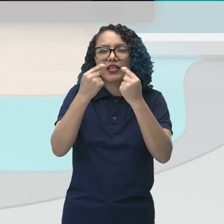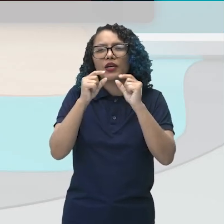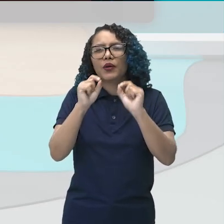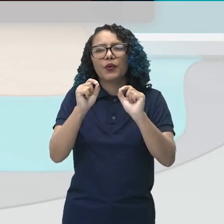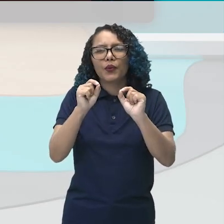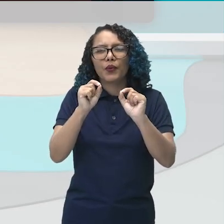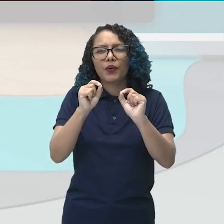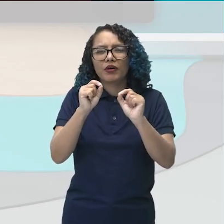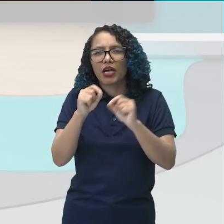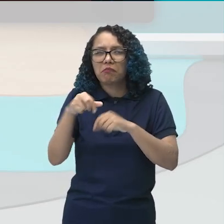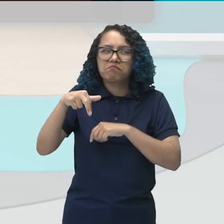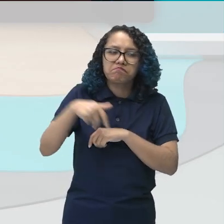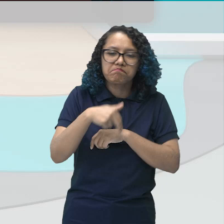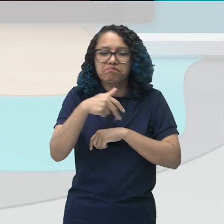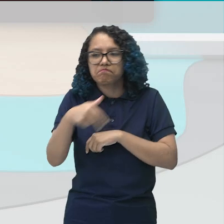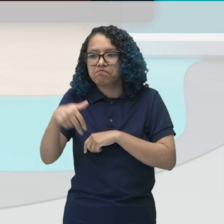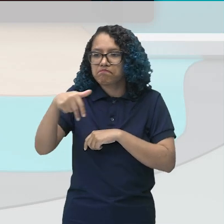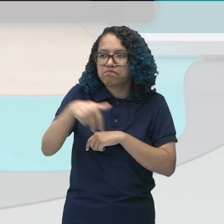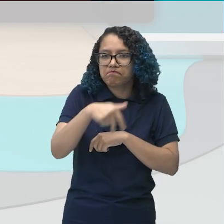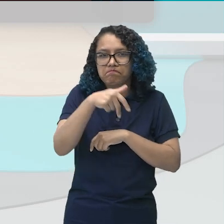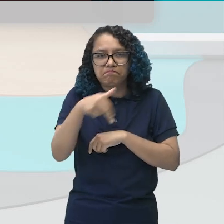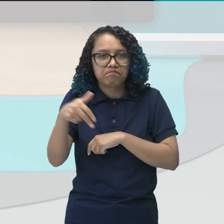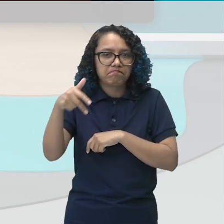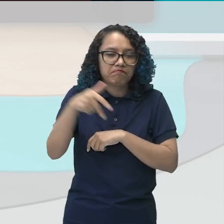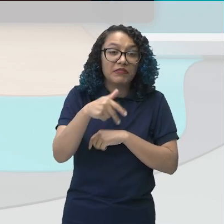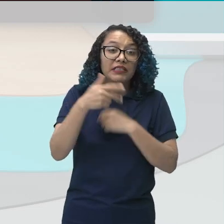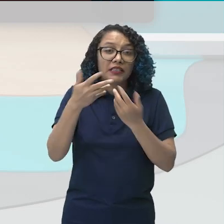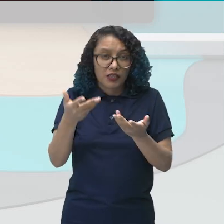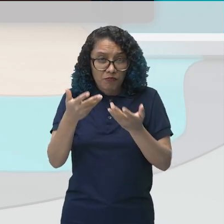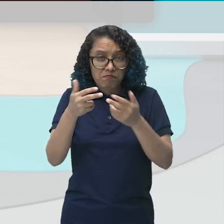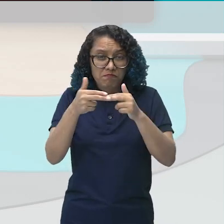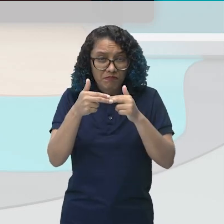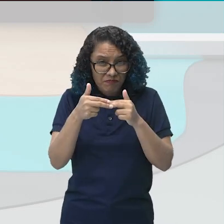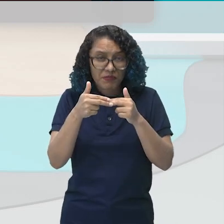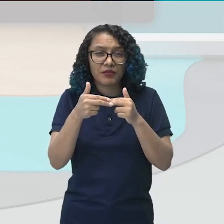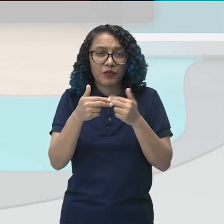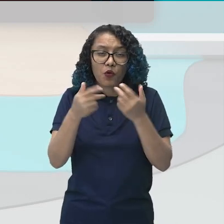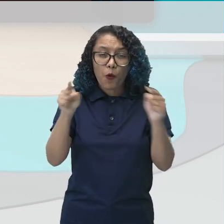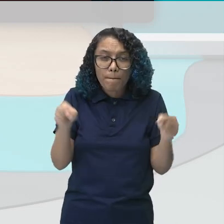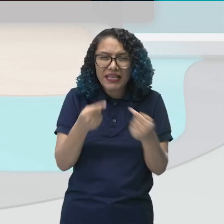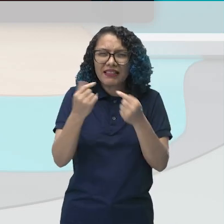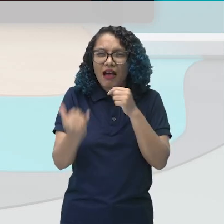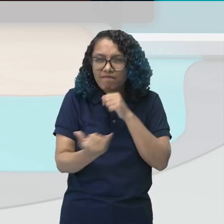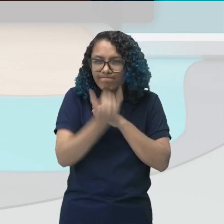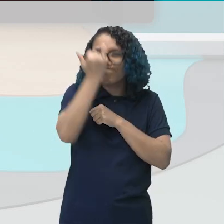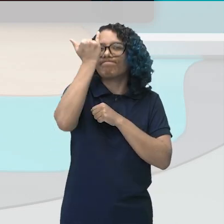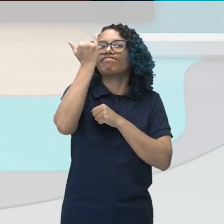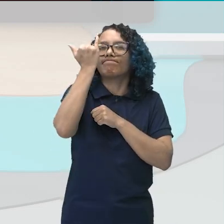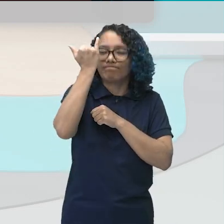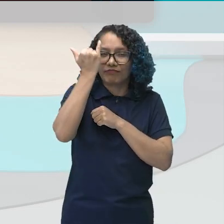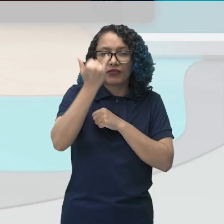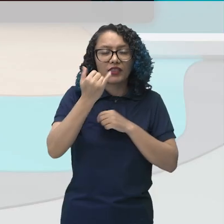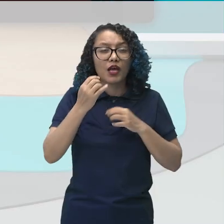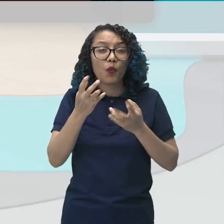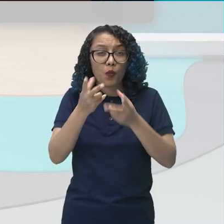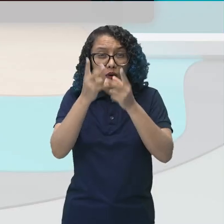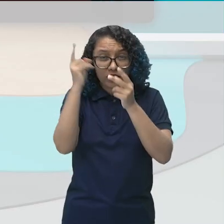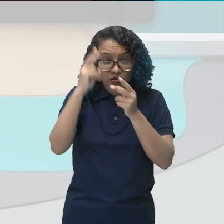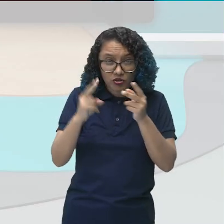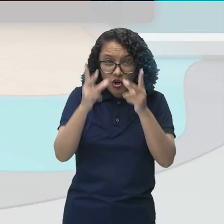ali perambulando pelo mundo. Então, como vocês viram, isso é uma tragédia. Então, toda tragédia grega,